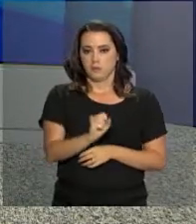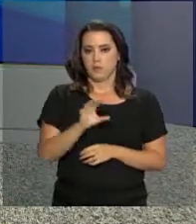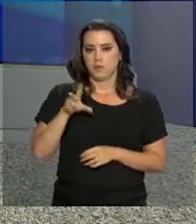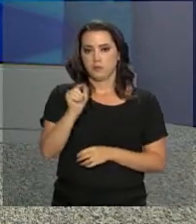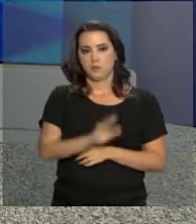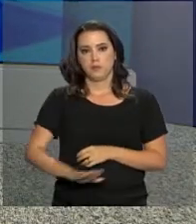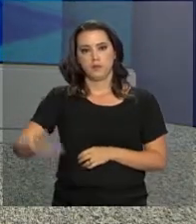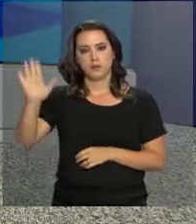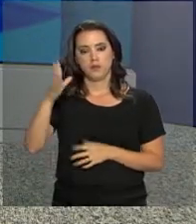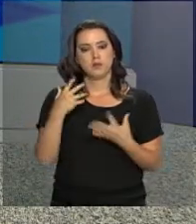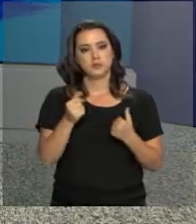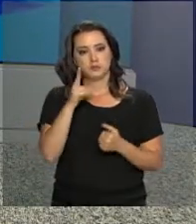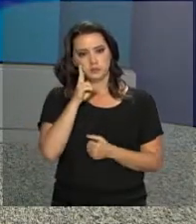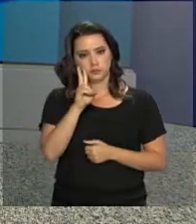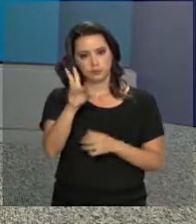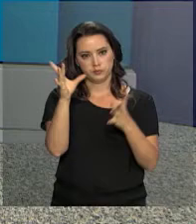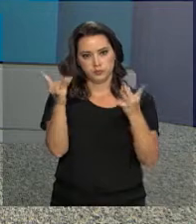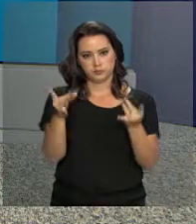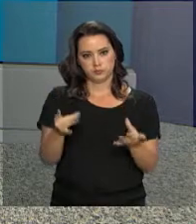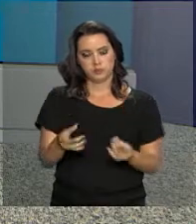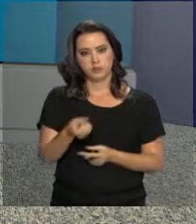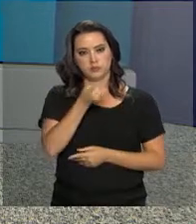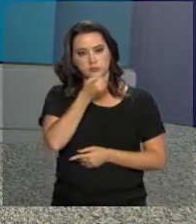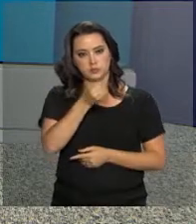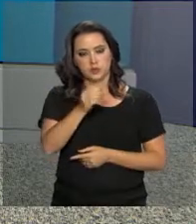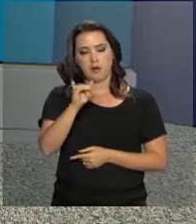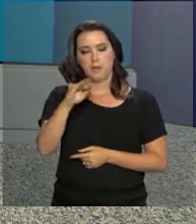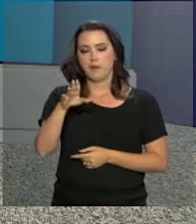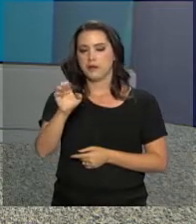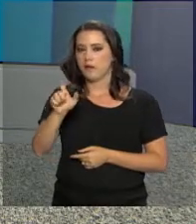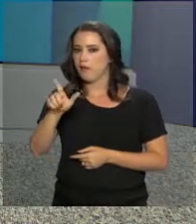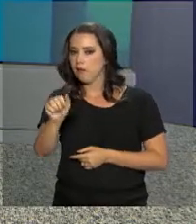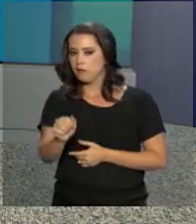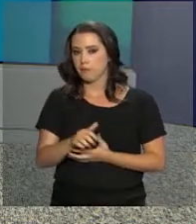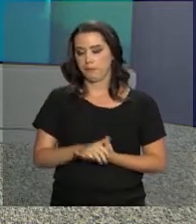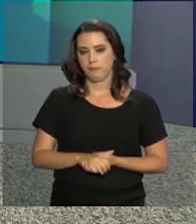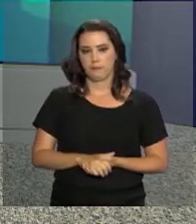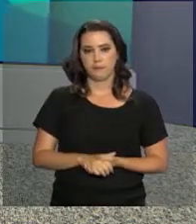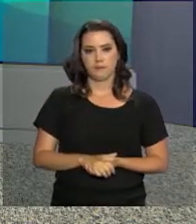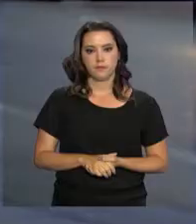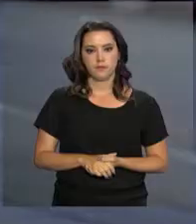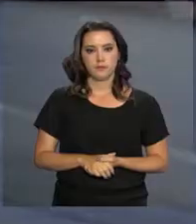em todo o Brasil. Vamos acompanhar mais detalhes com a repórter Gabriela Noronha.